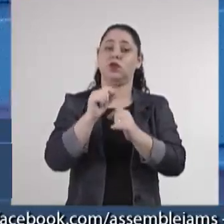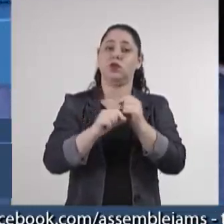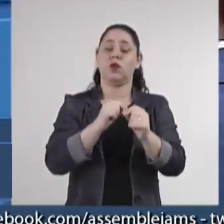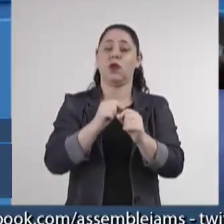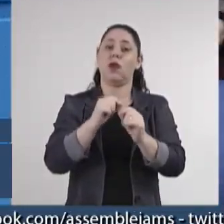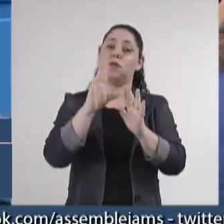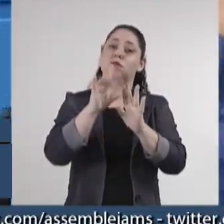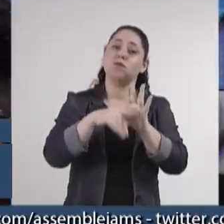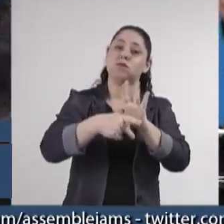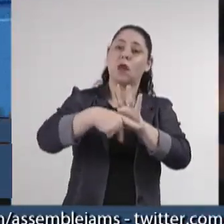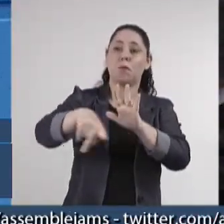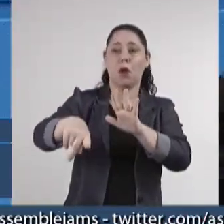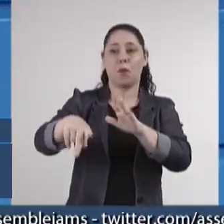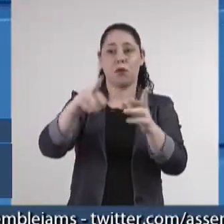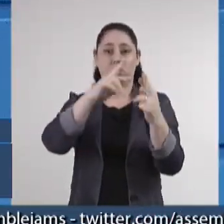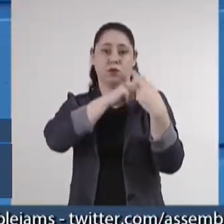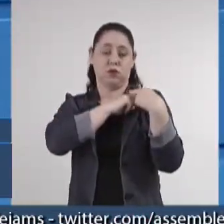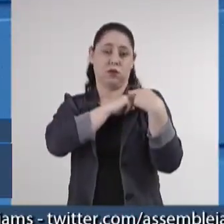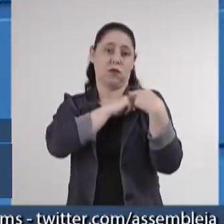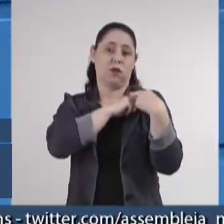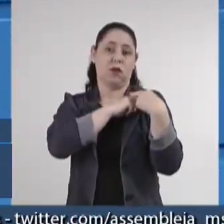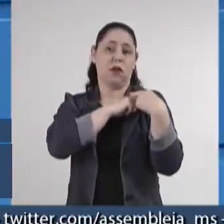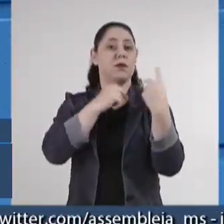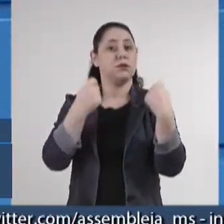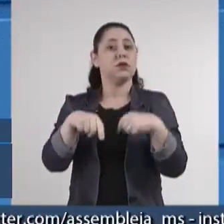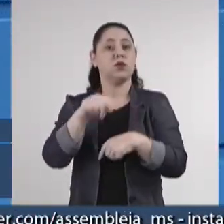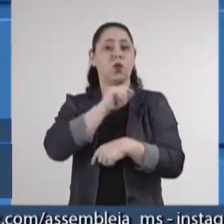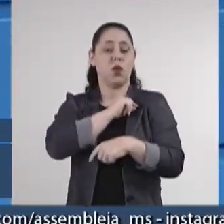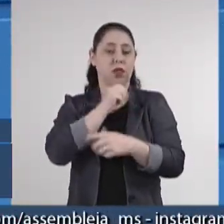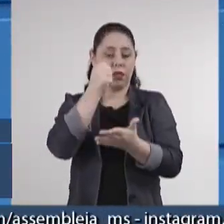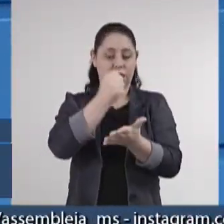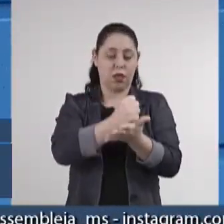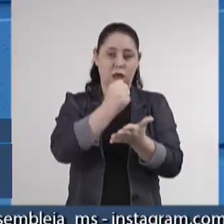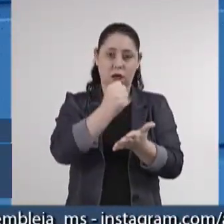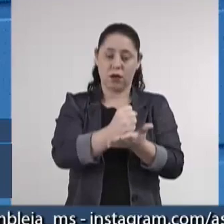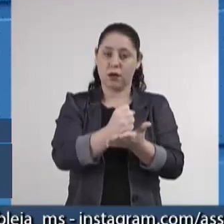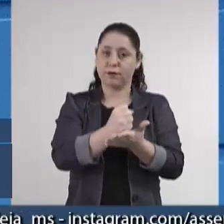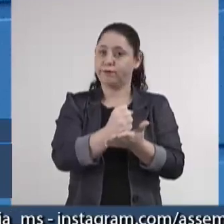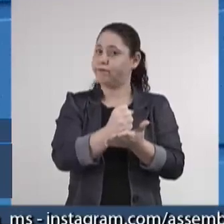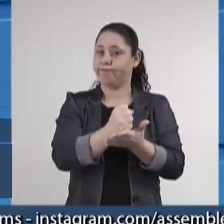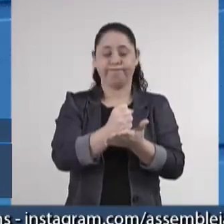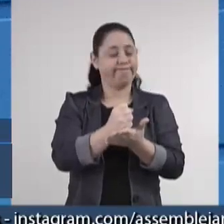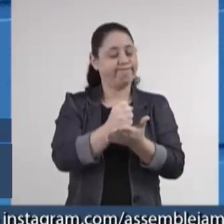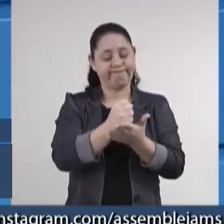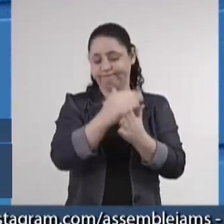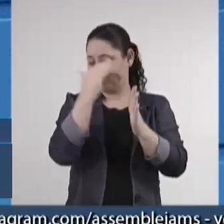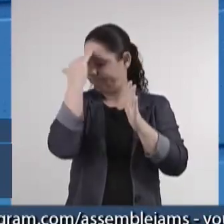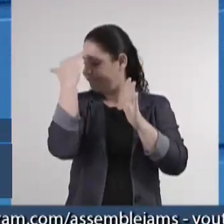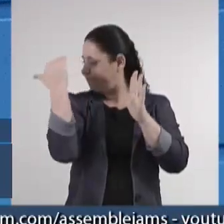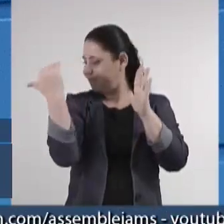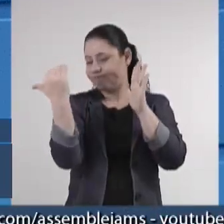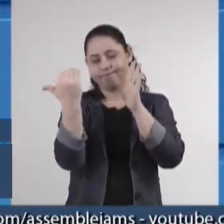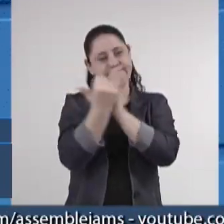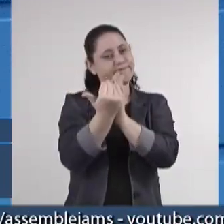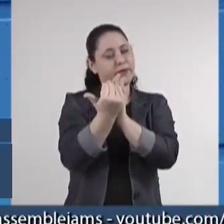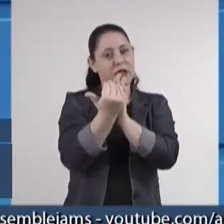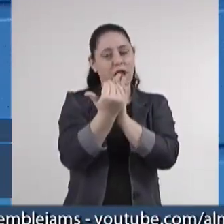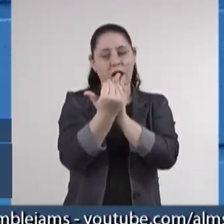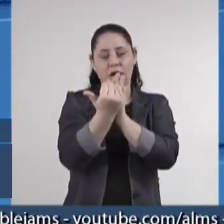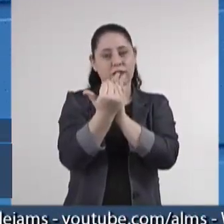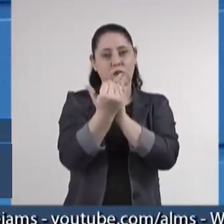as competências que ela devia ter assumido dentro do contrato e que não foi respeitado. Então, teve o